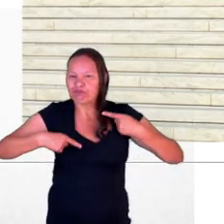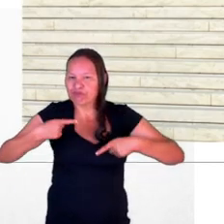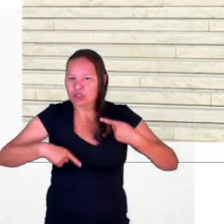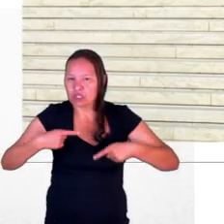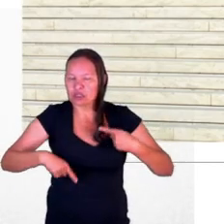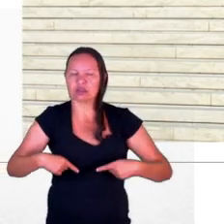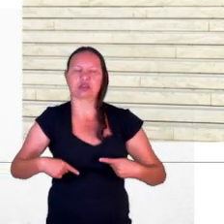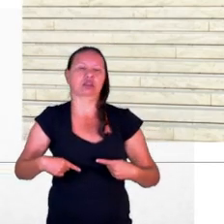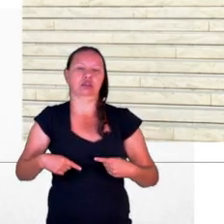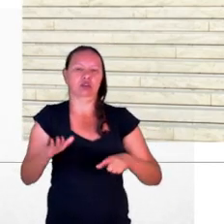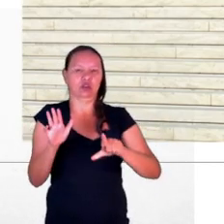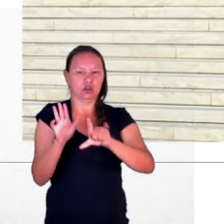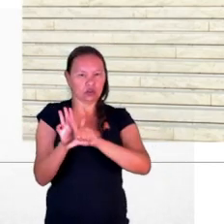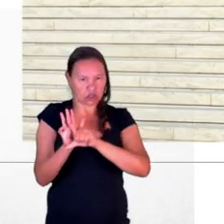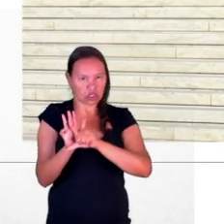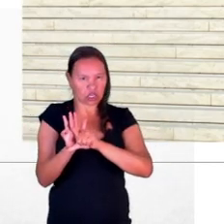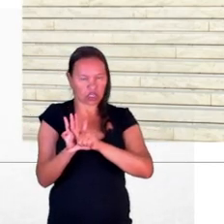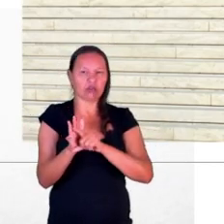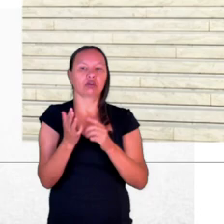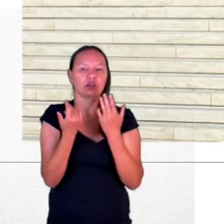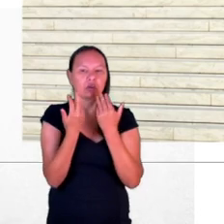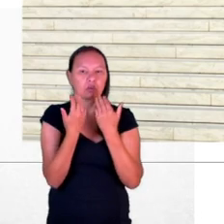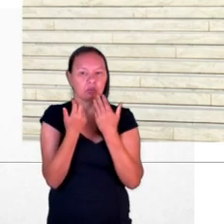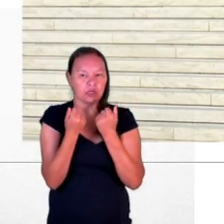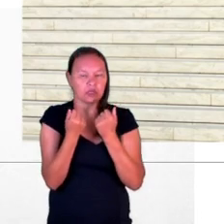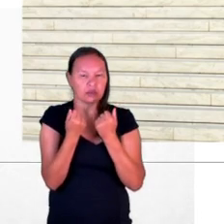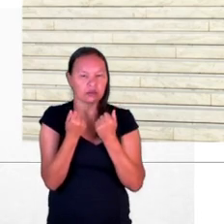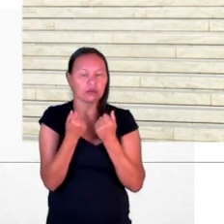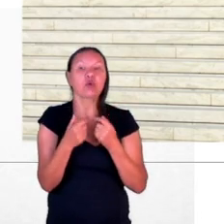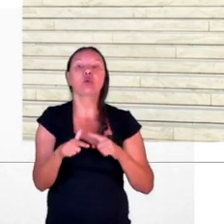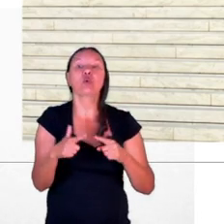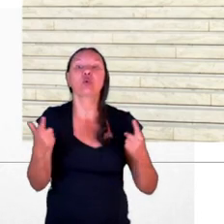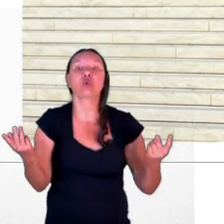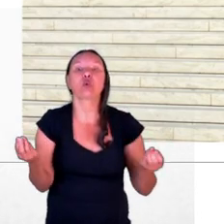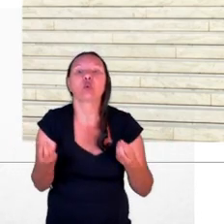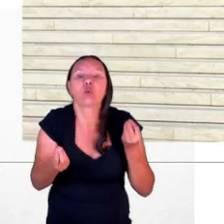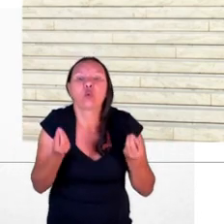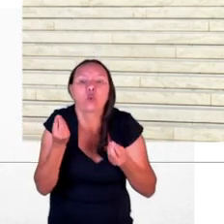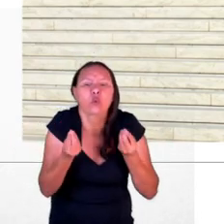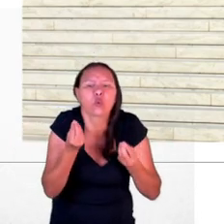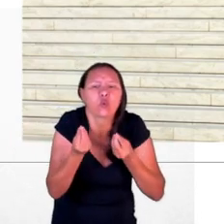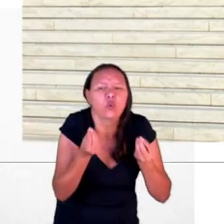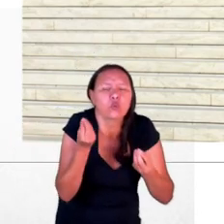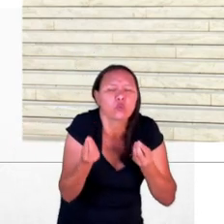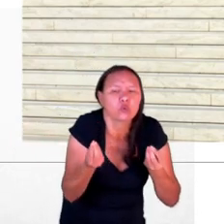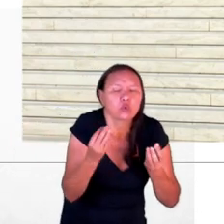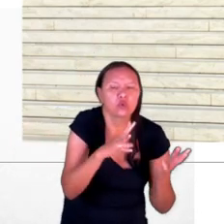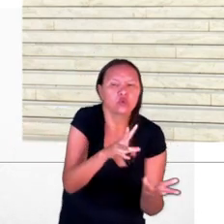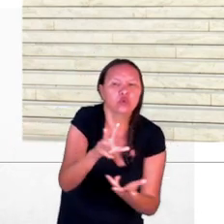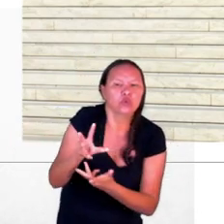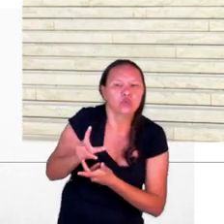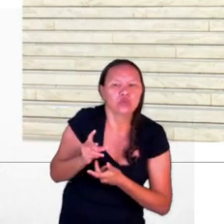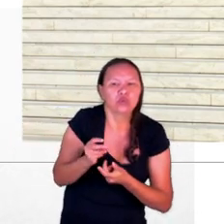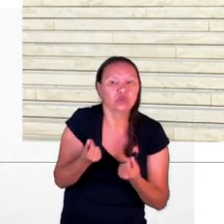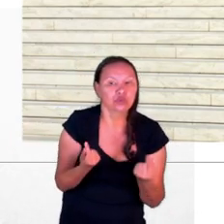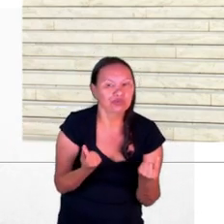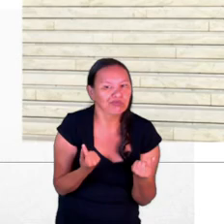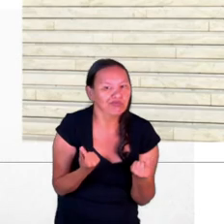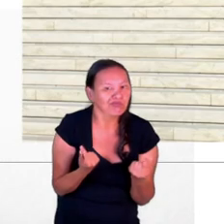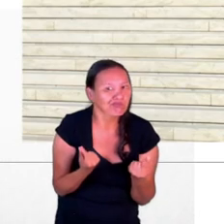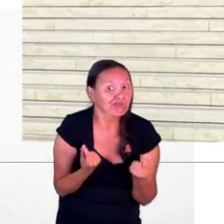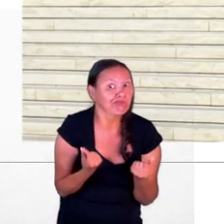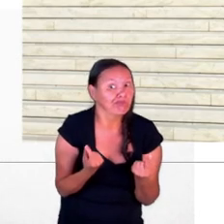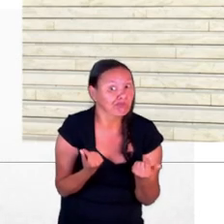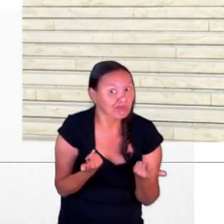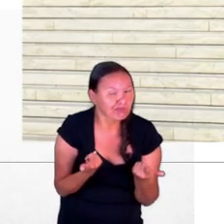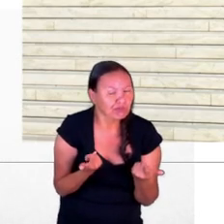questão do direito humano alimentação e como é que ele foi se desenvolvendo no mundo jurídico né Eh ele